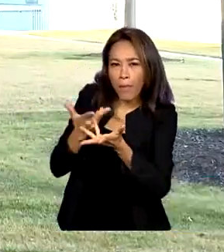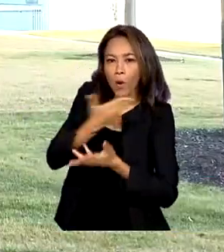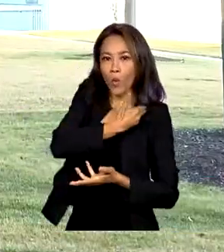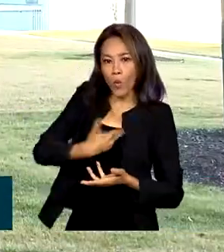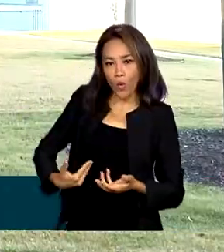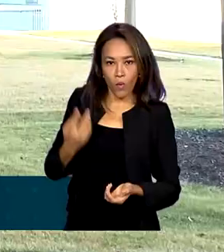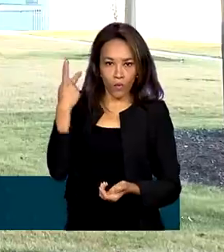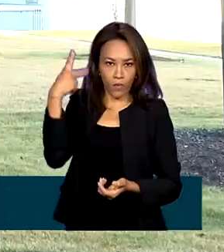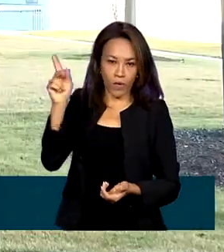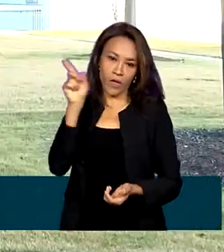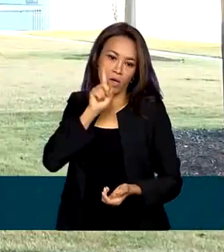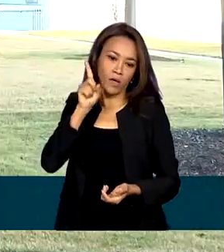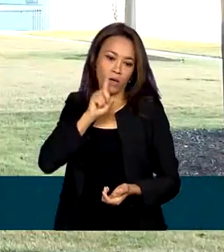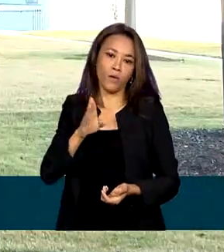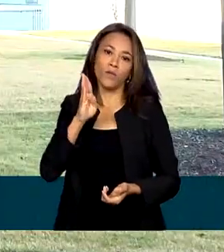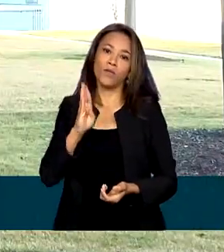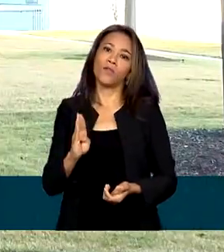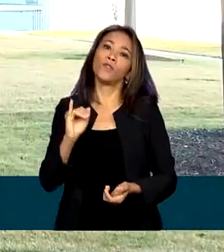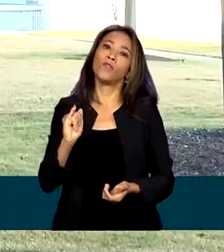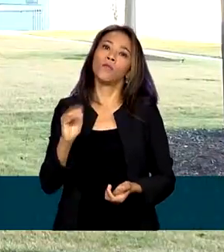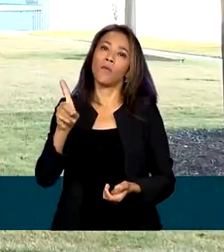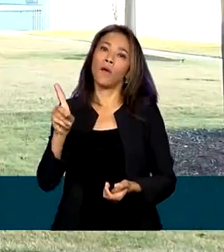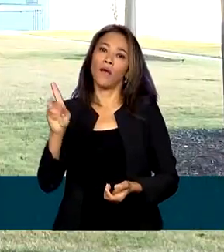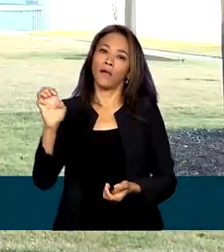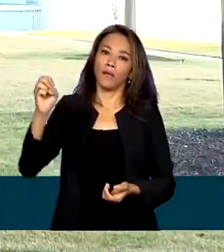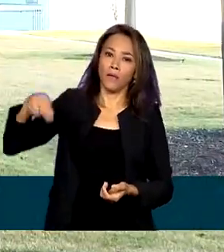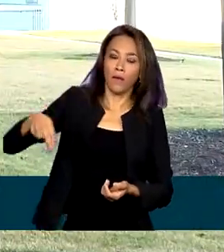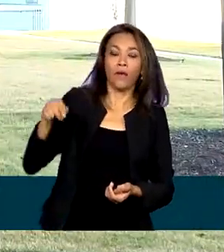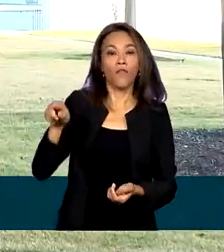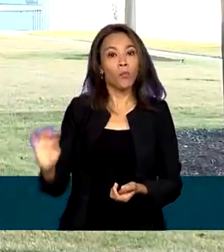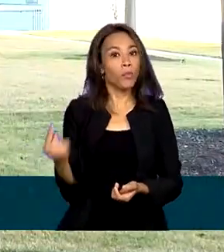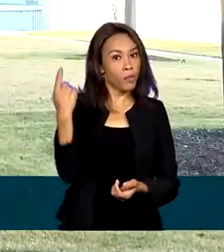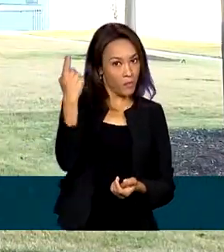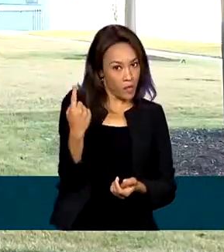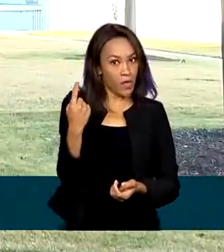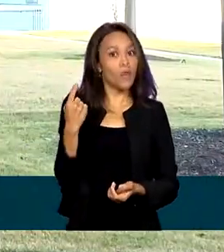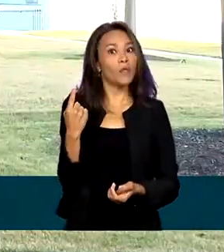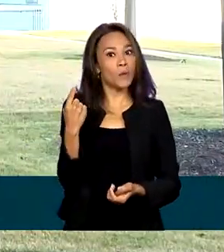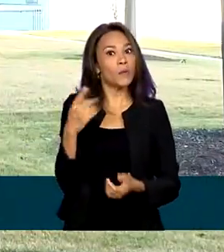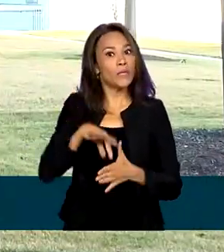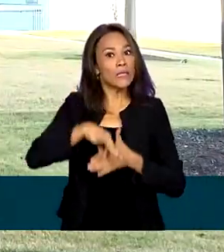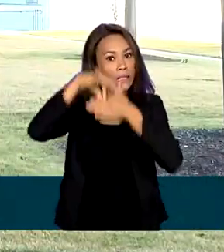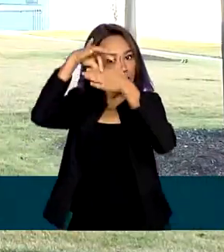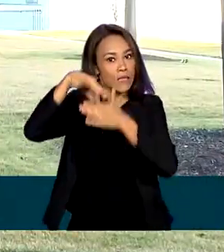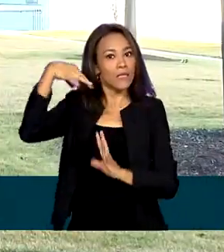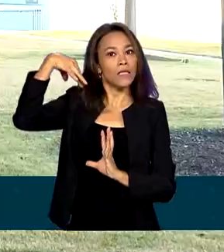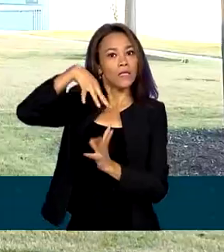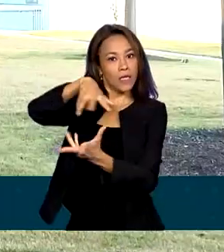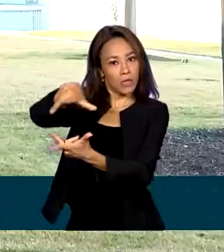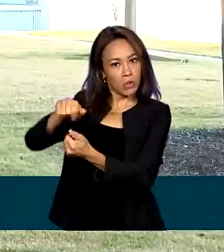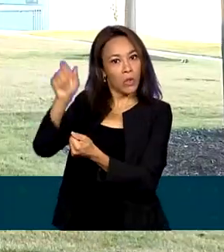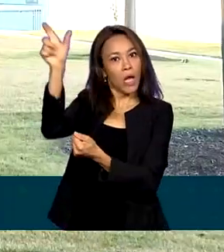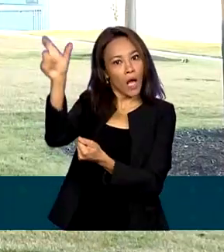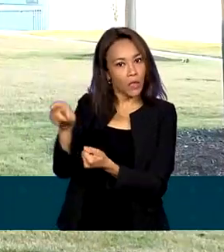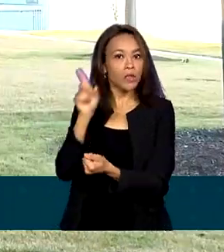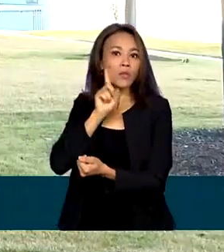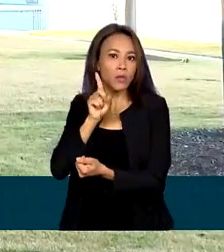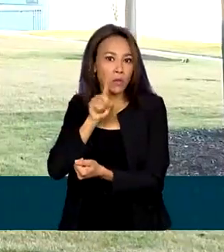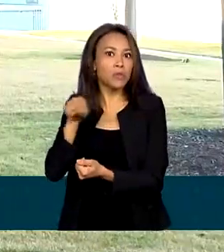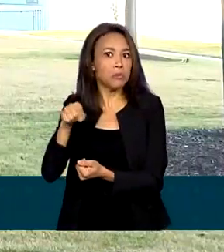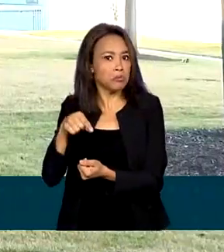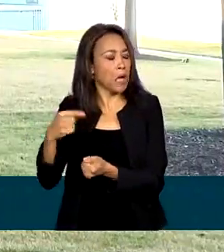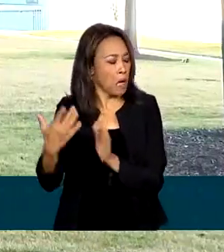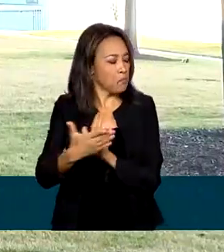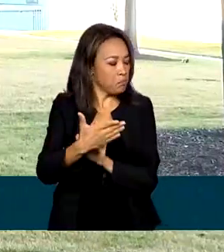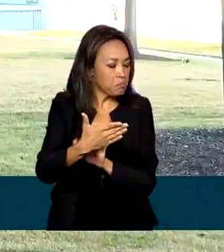O presidente americano foi um dos primeiros líderes internacionais a reconhecer a vitória de Lula na eleição